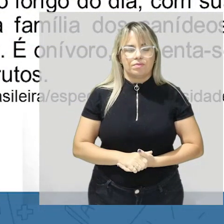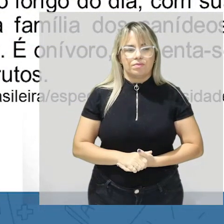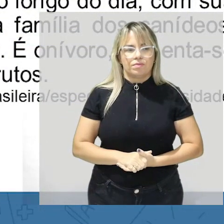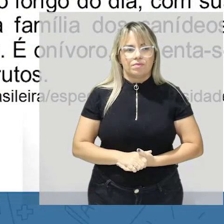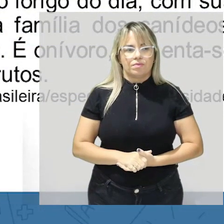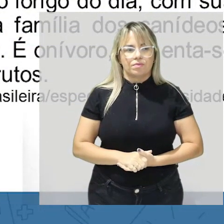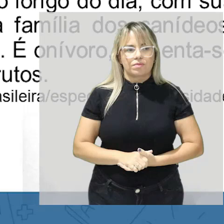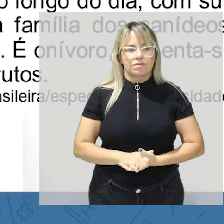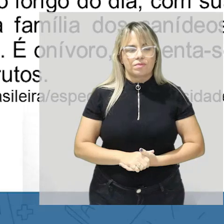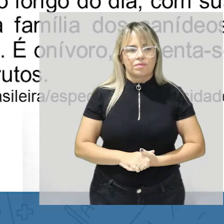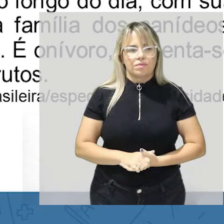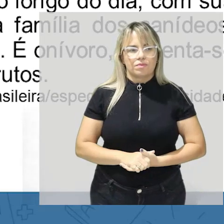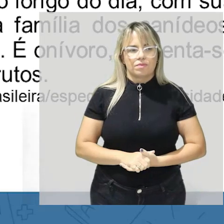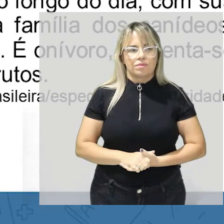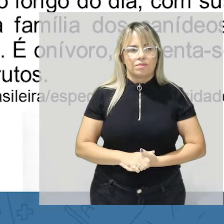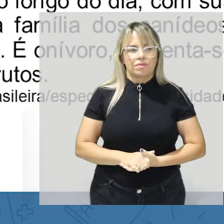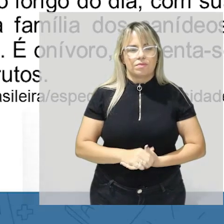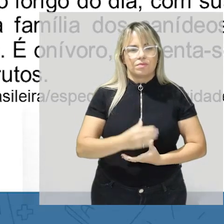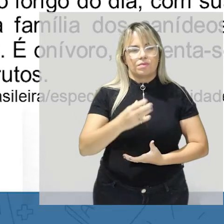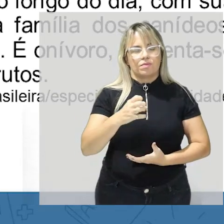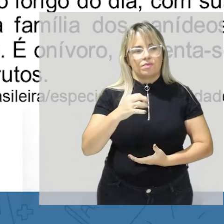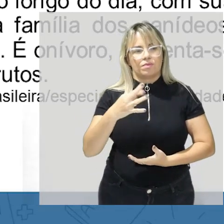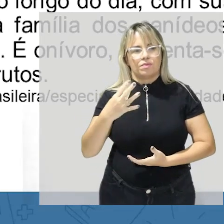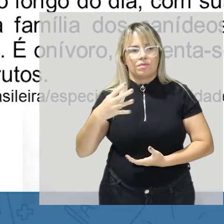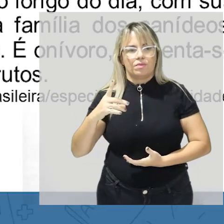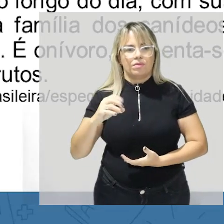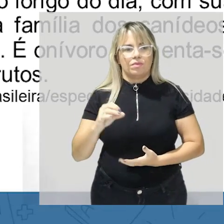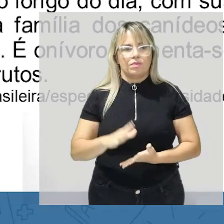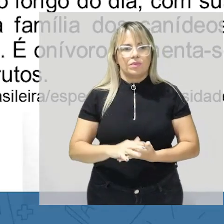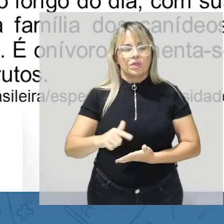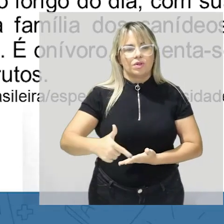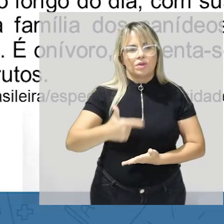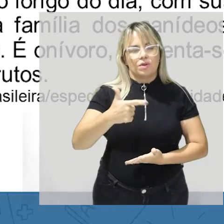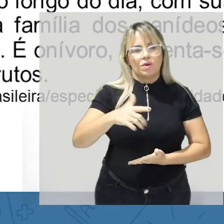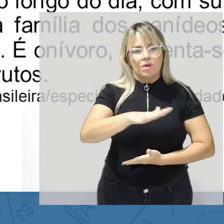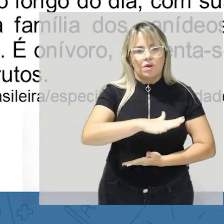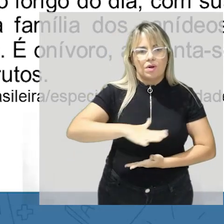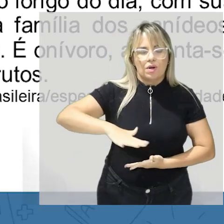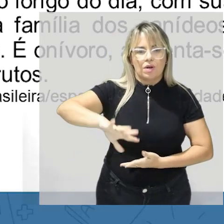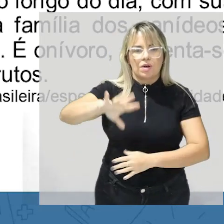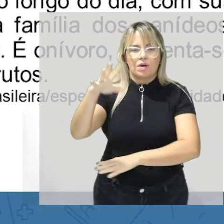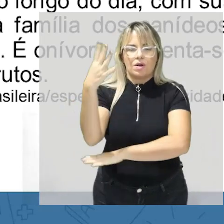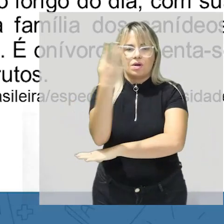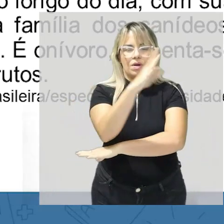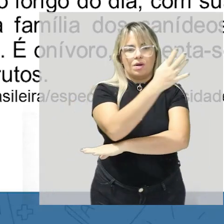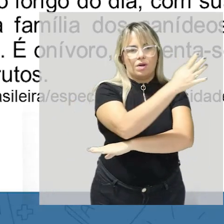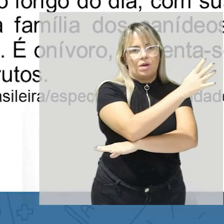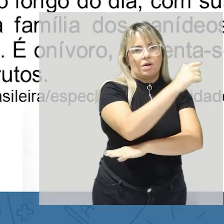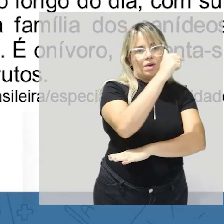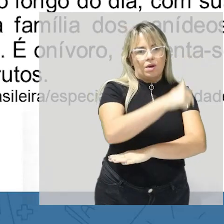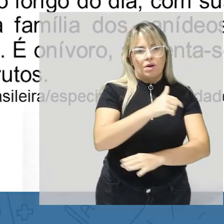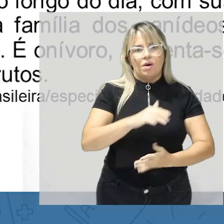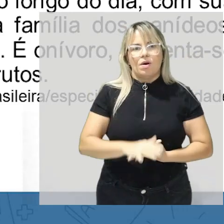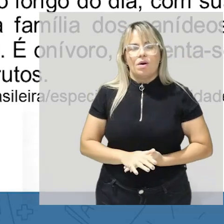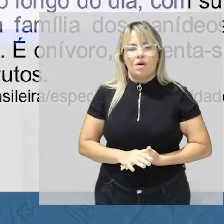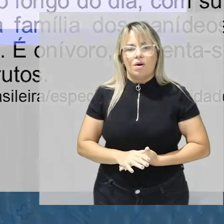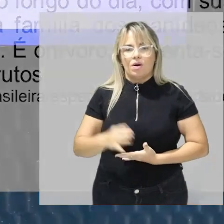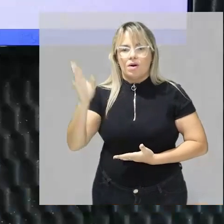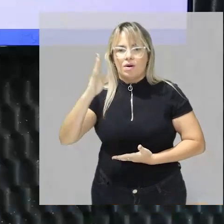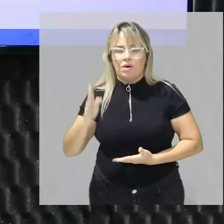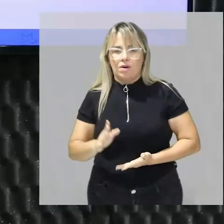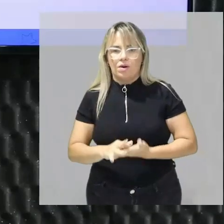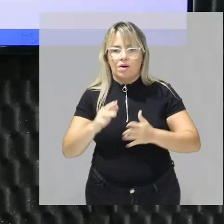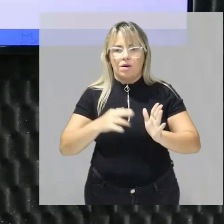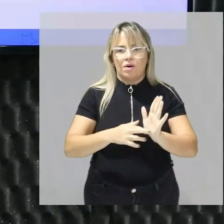ela diz o seguinte: o Cerrado é o segundo maior bioma brasileiro e representa 60% dos